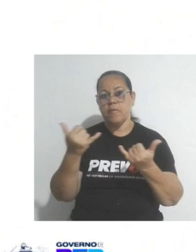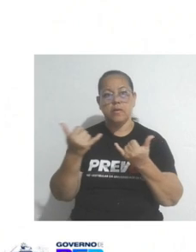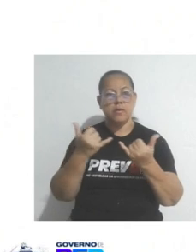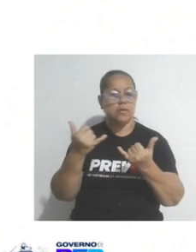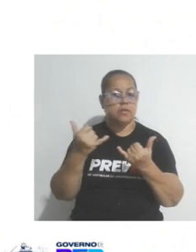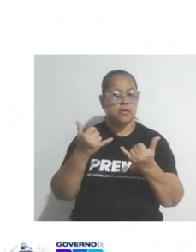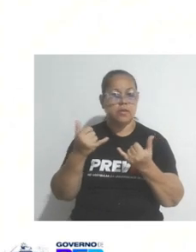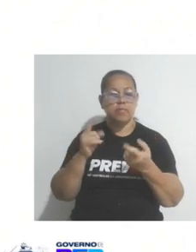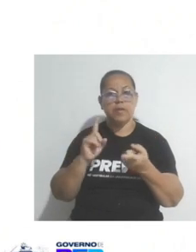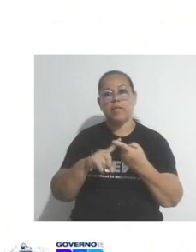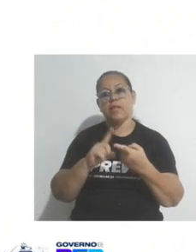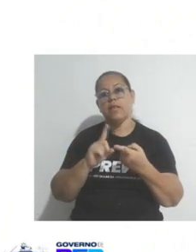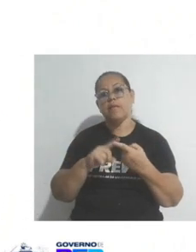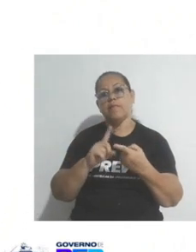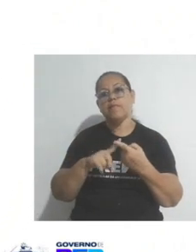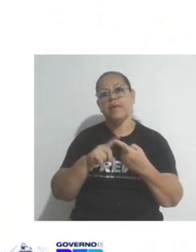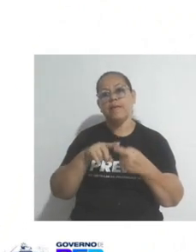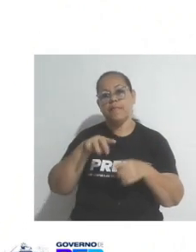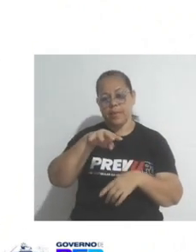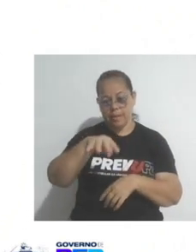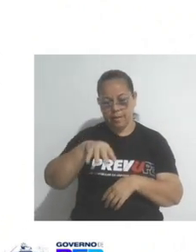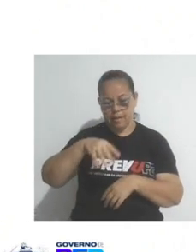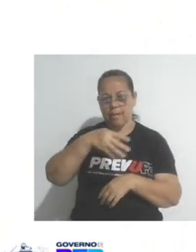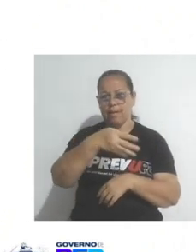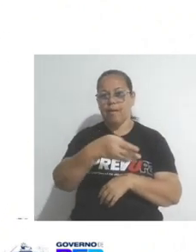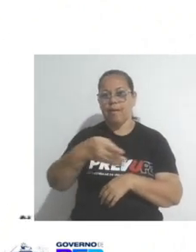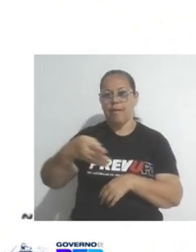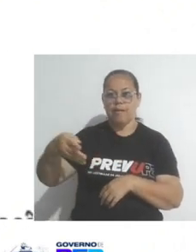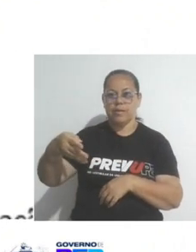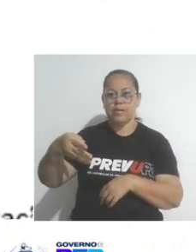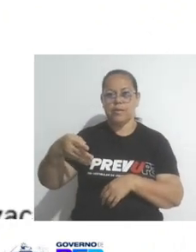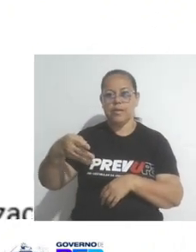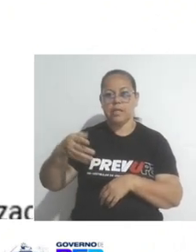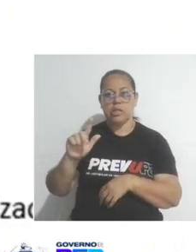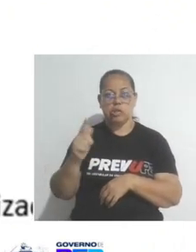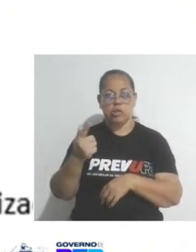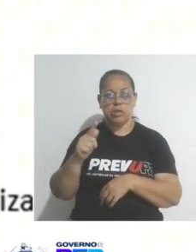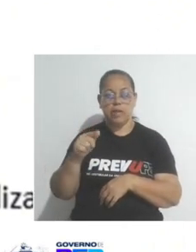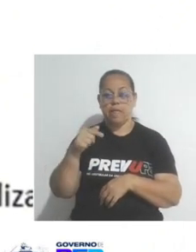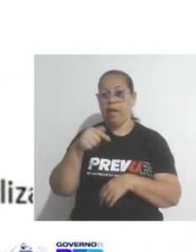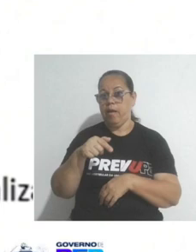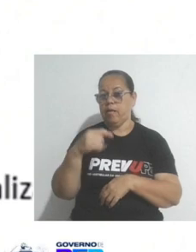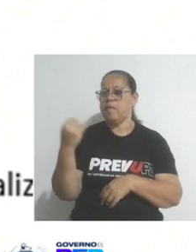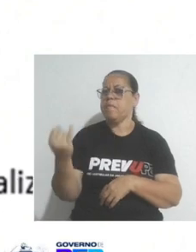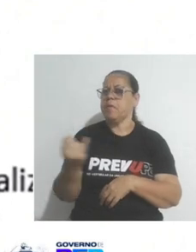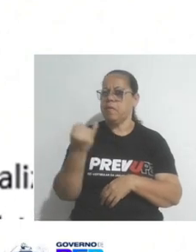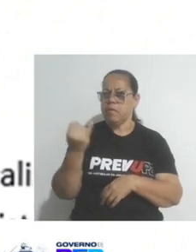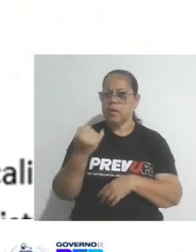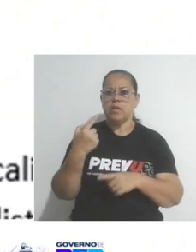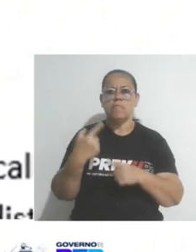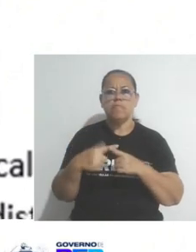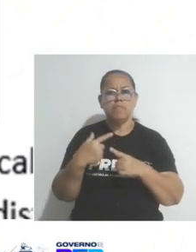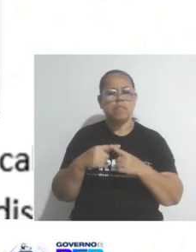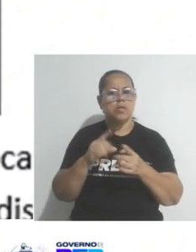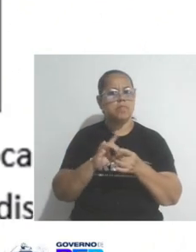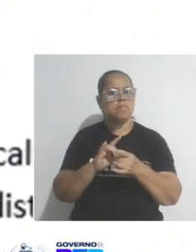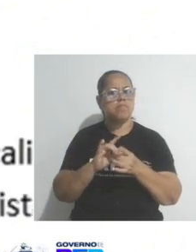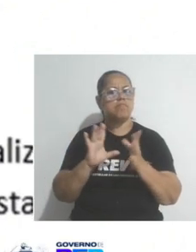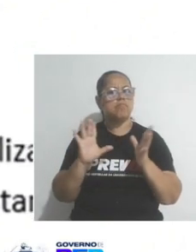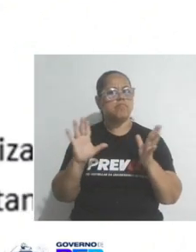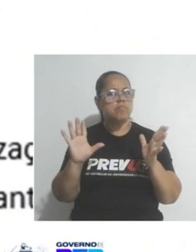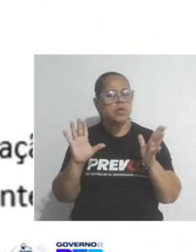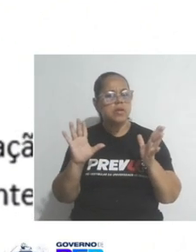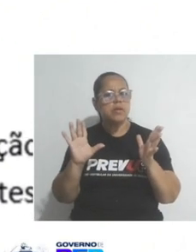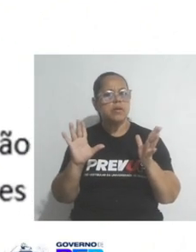e temos a escala geográfica A escala geográfica que é muito importante porque ela nos permite vincular